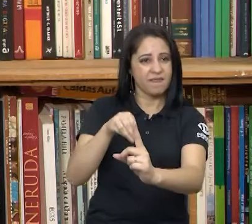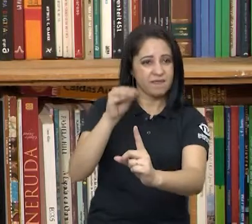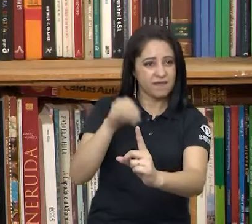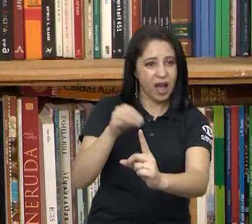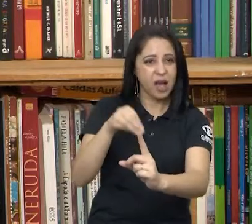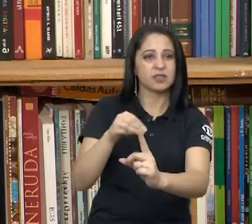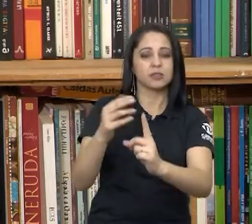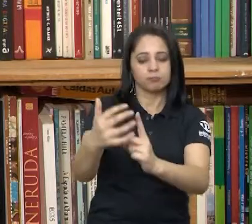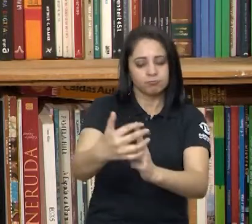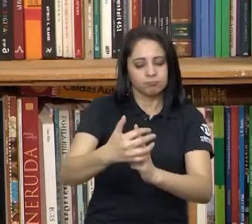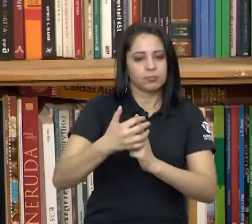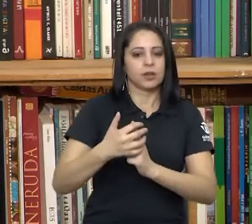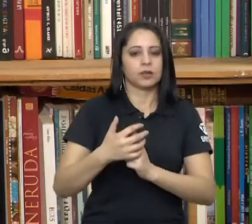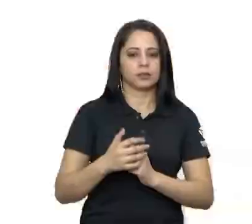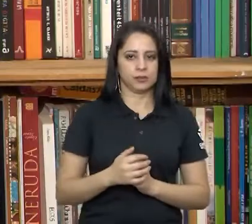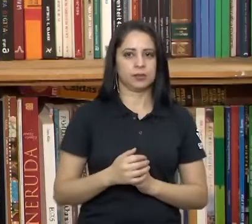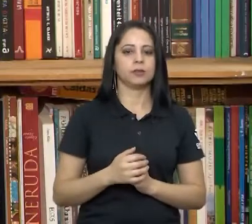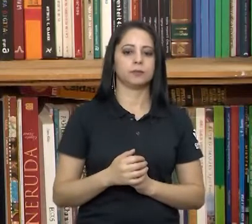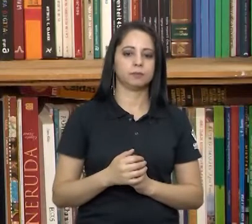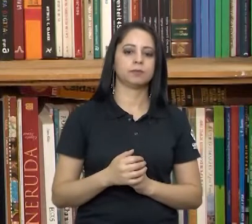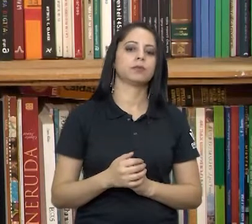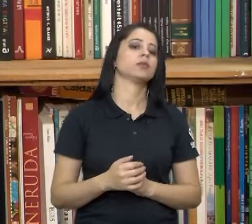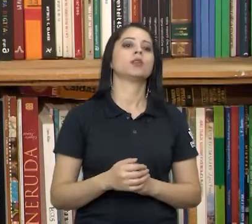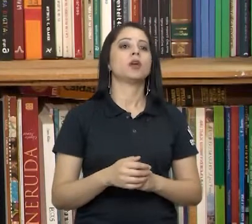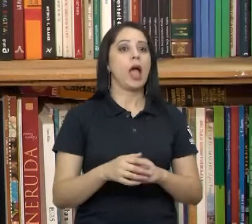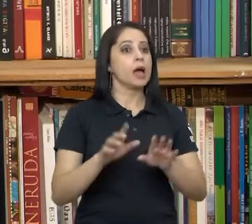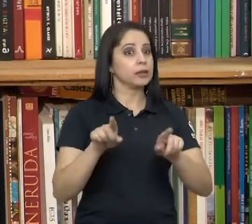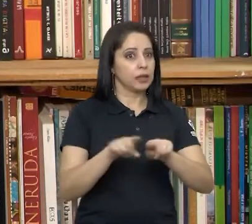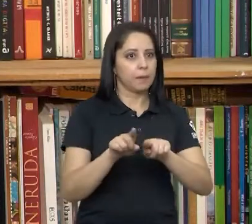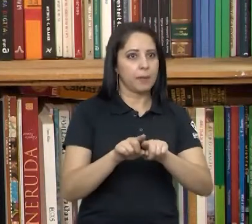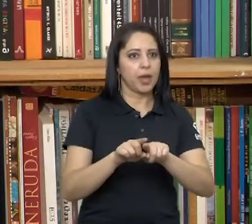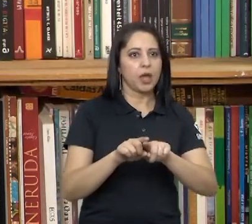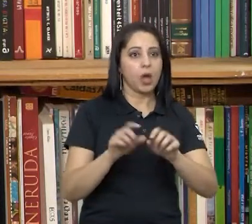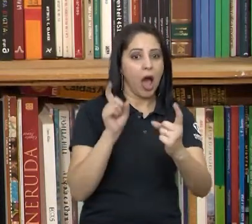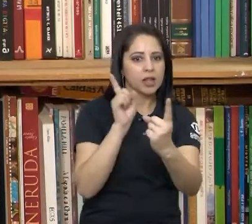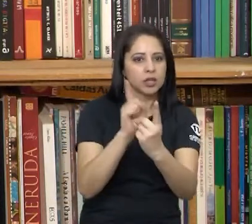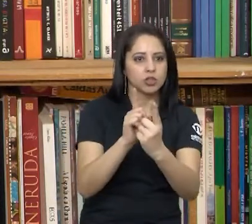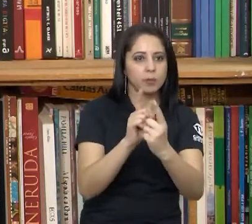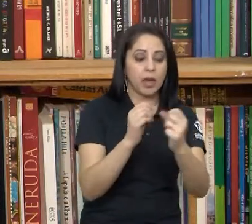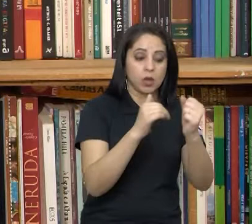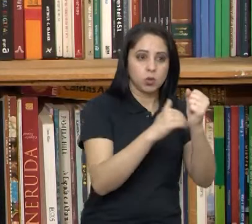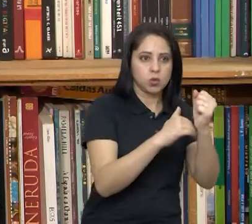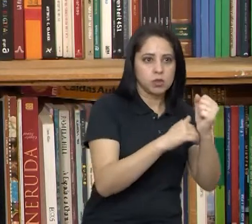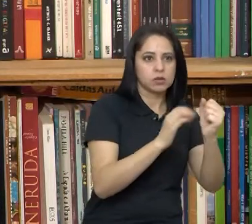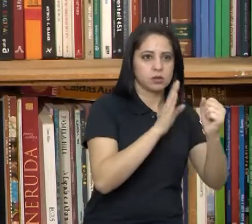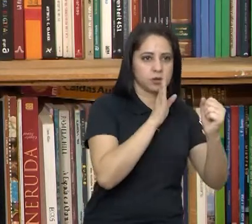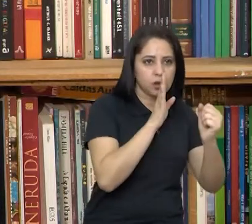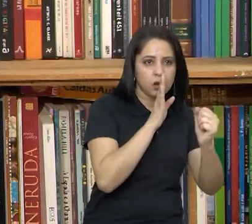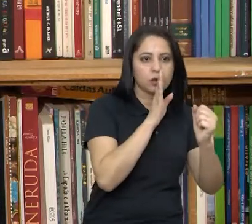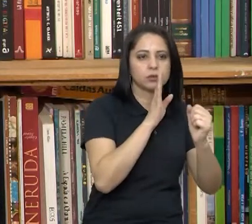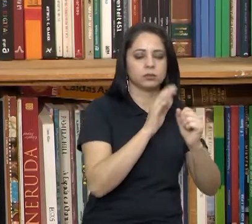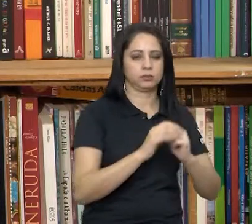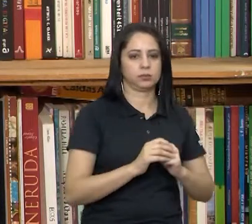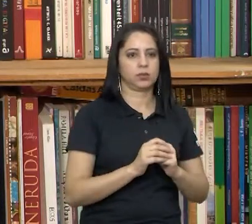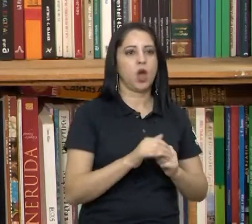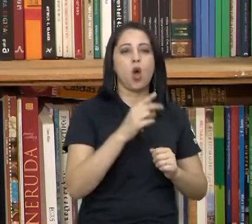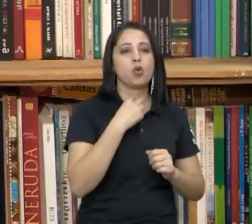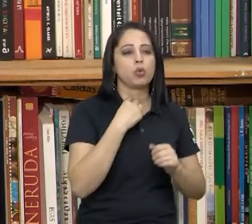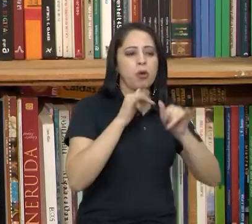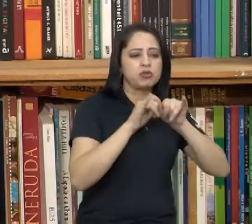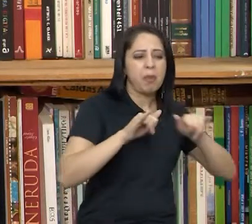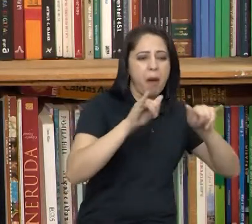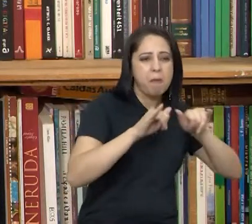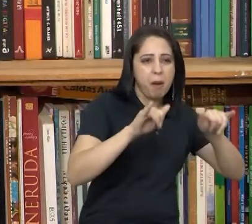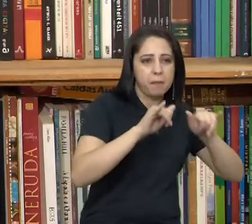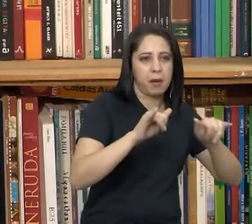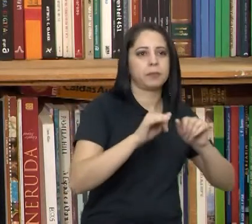para mulheres com risco de morte. É um abrigo protetivo, sigiloso, mas essa casa ela se mantém autônoma